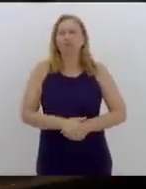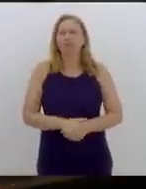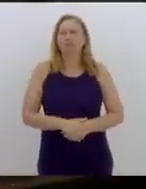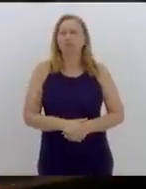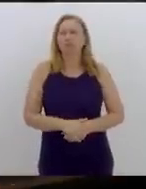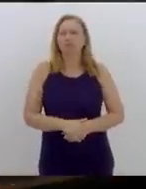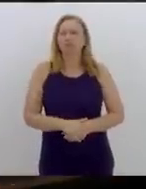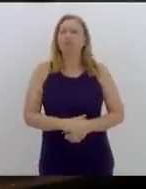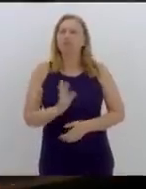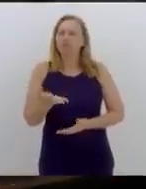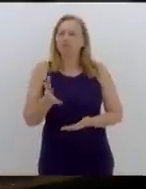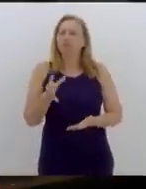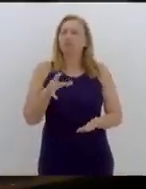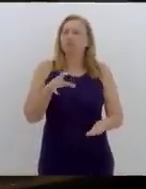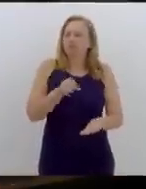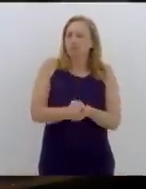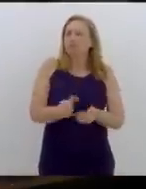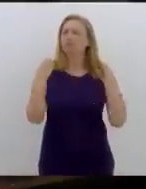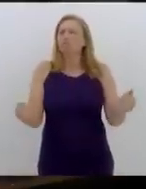falar